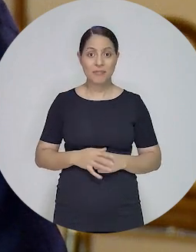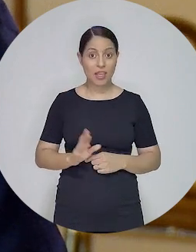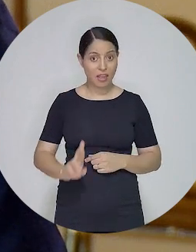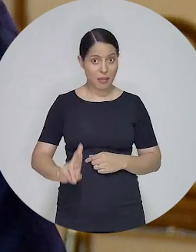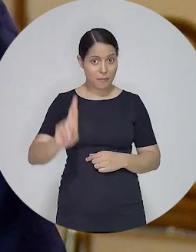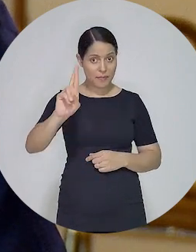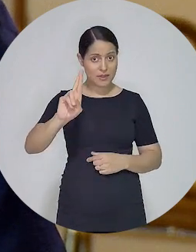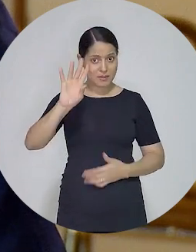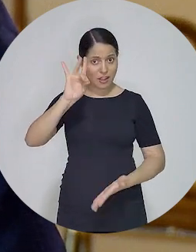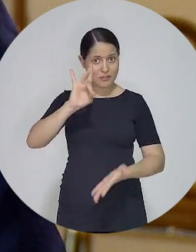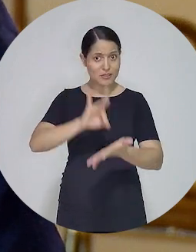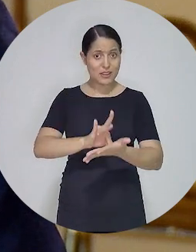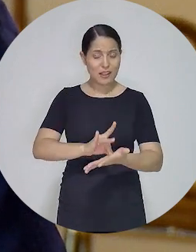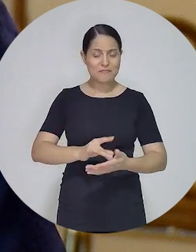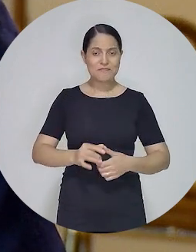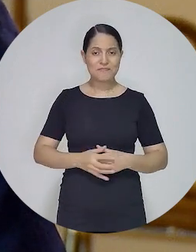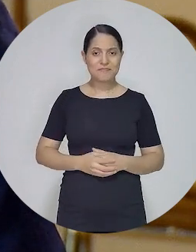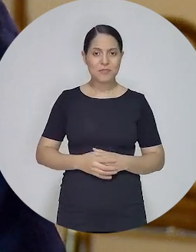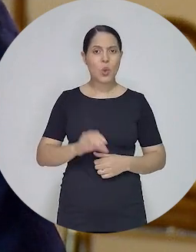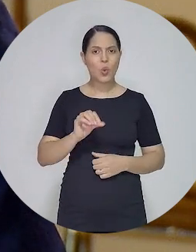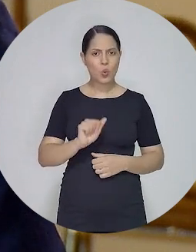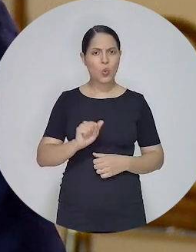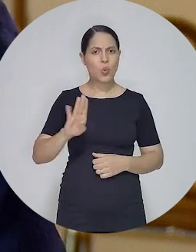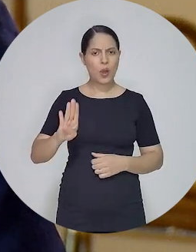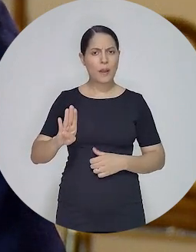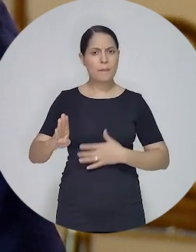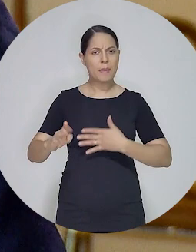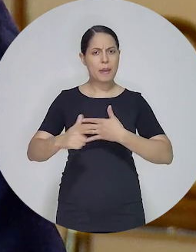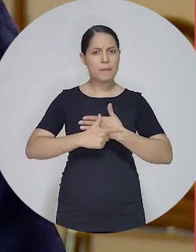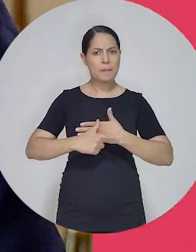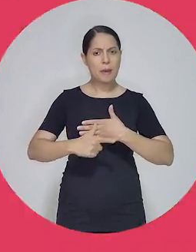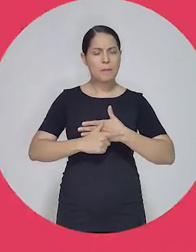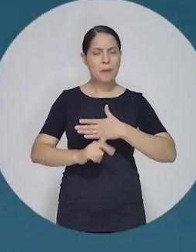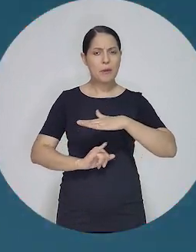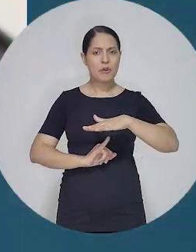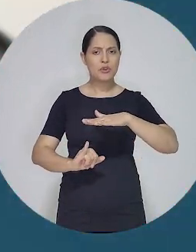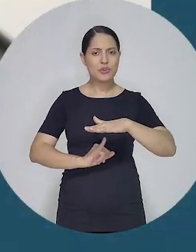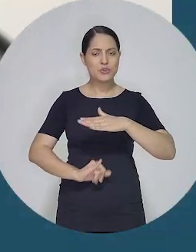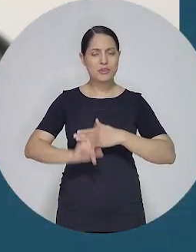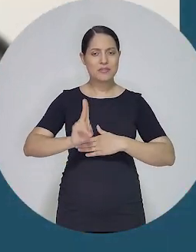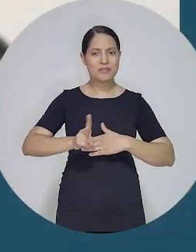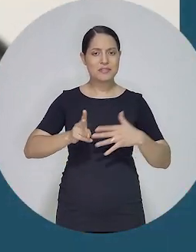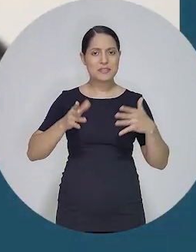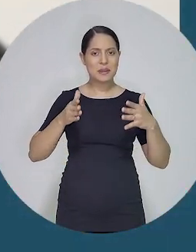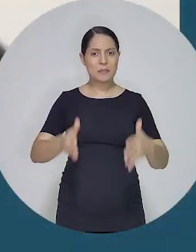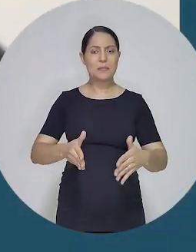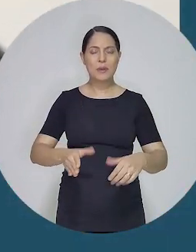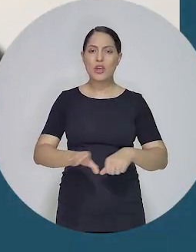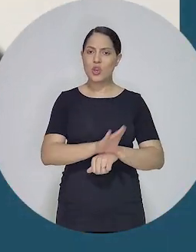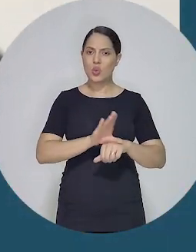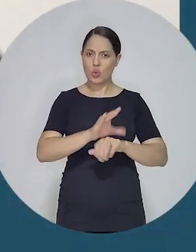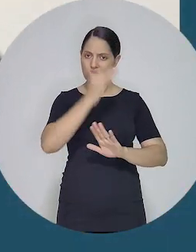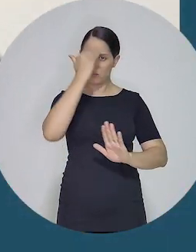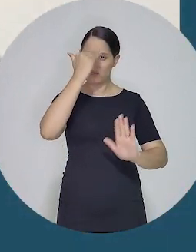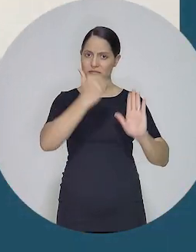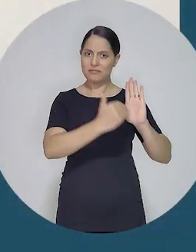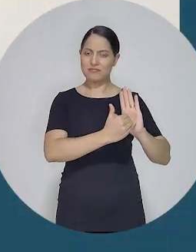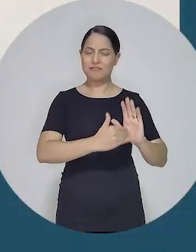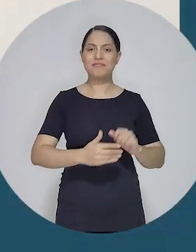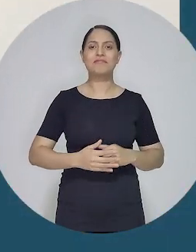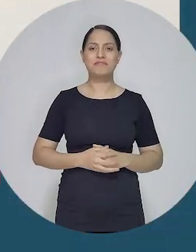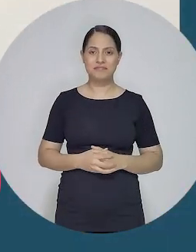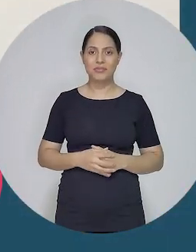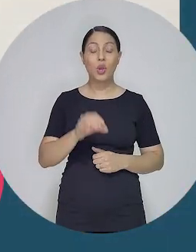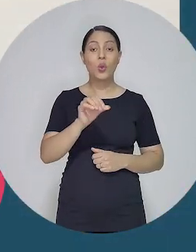é a representatividade. É que a Ordem cumpra o seu papel institucional e não se afaste jamais do seu